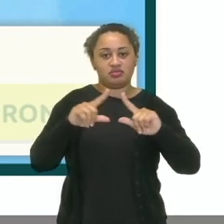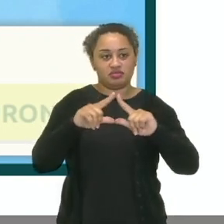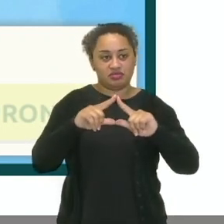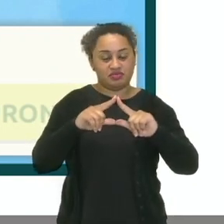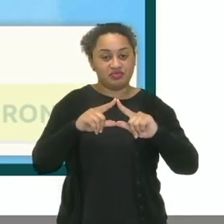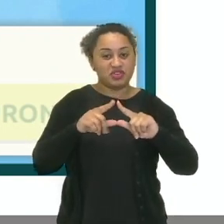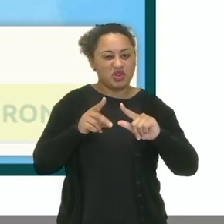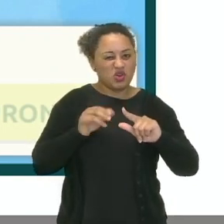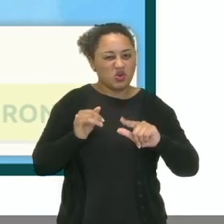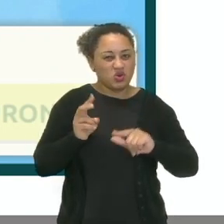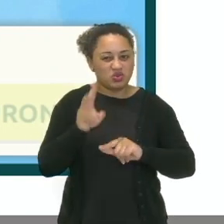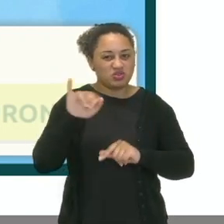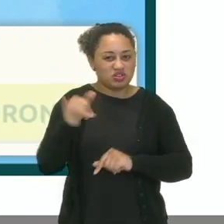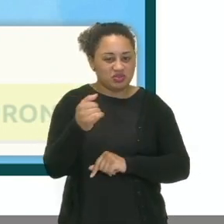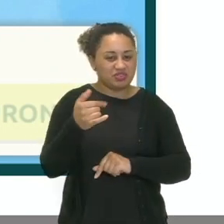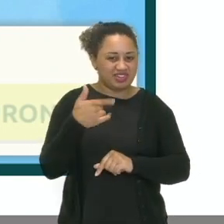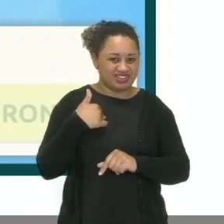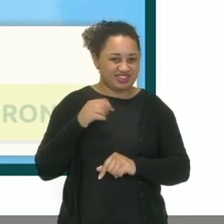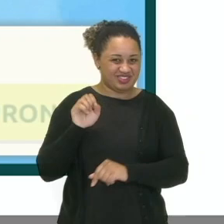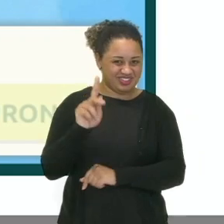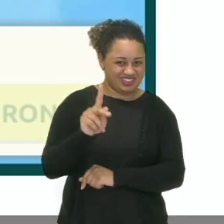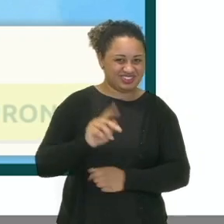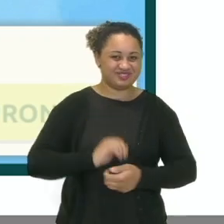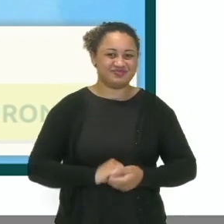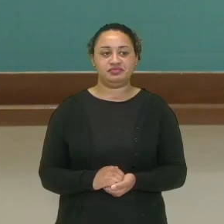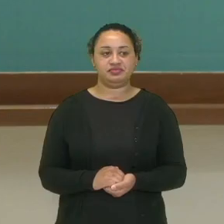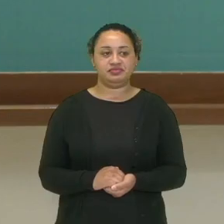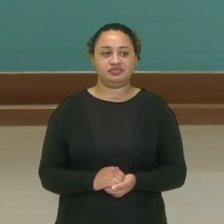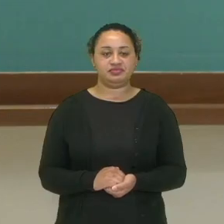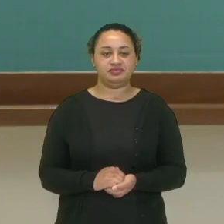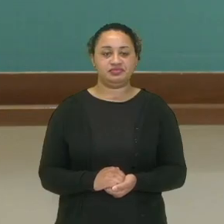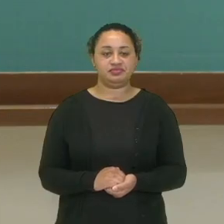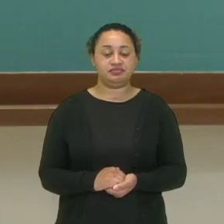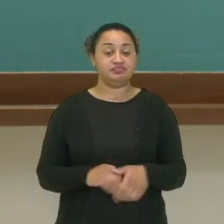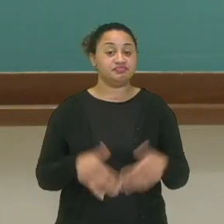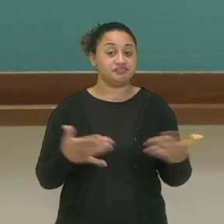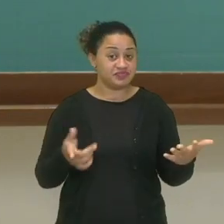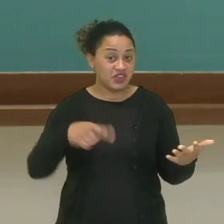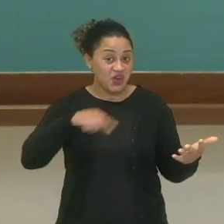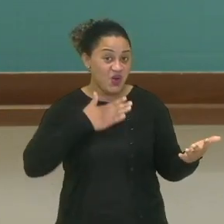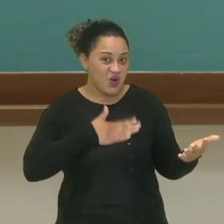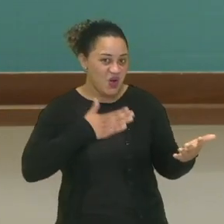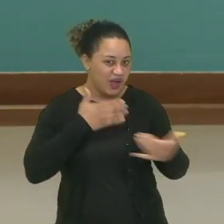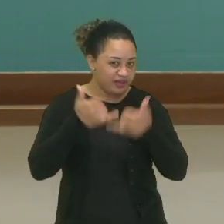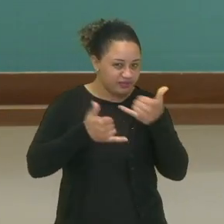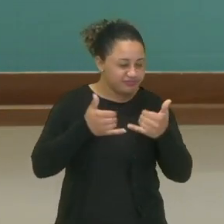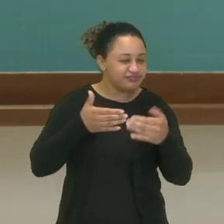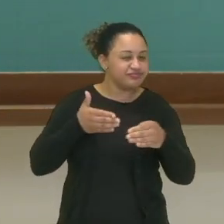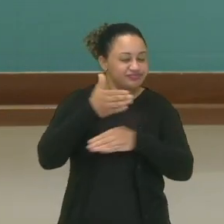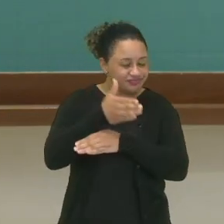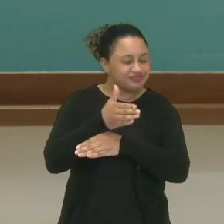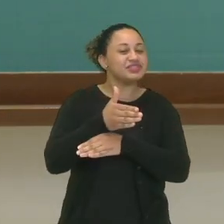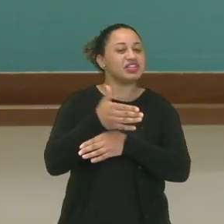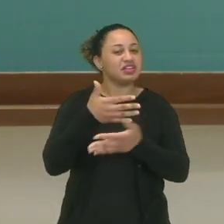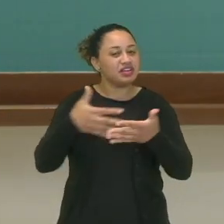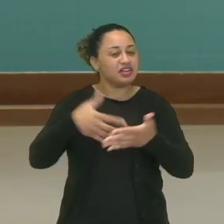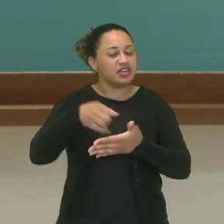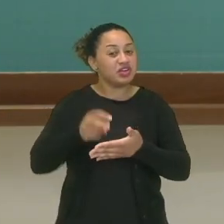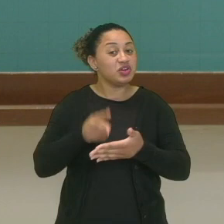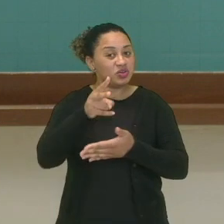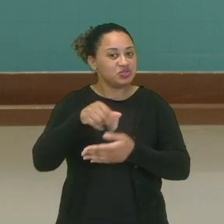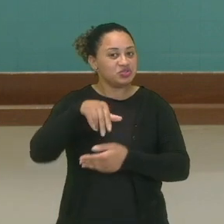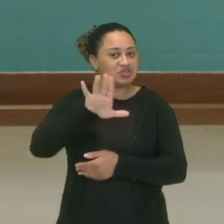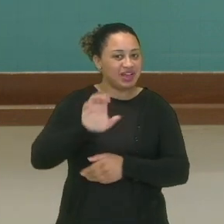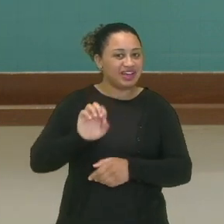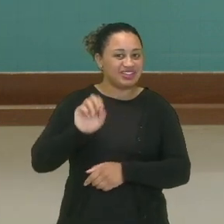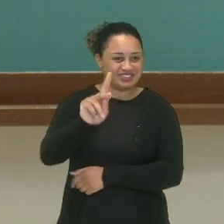continue jogando e vamos se ver lá na telinha. E aí, galerinha, gostaram do jogo? Então acesse e continue jogando muito mais, tá